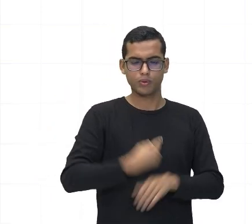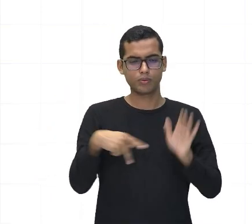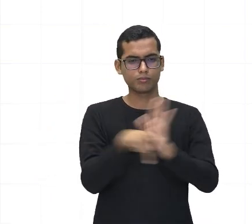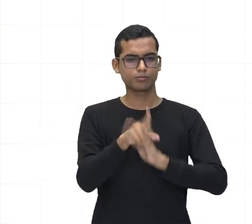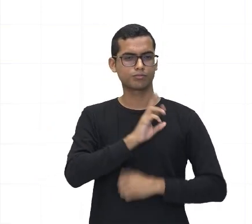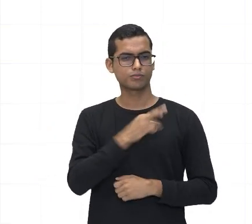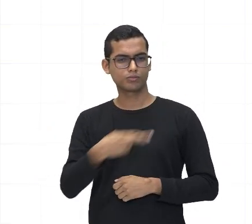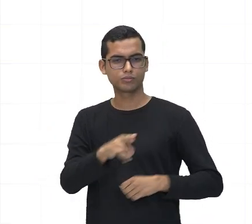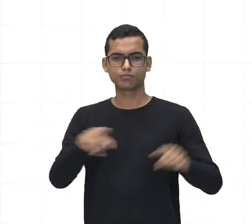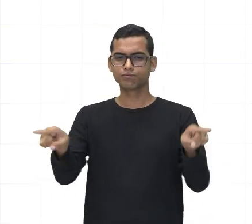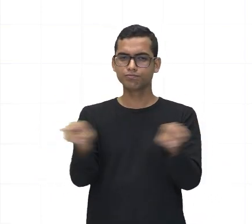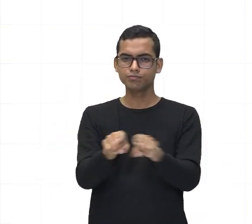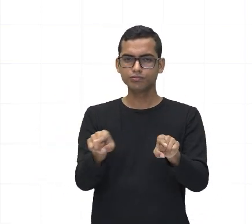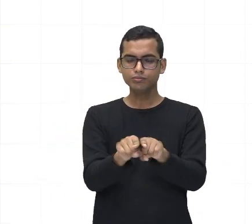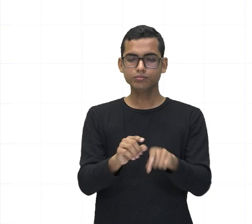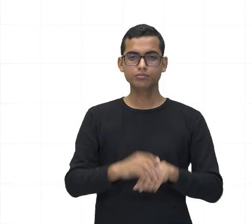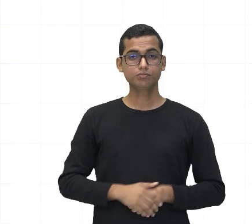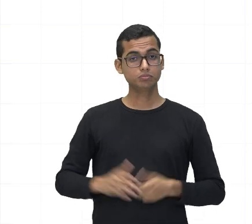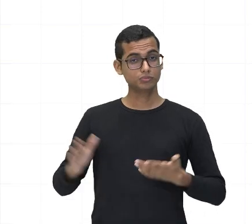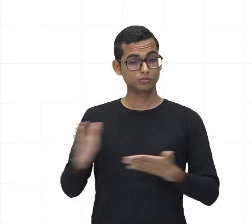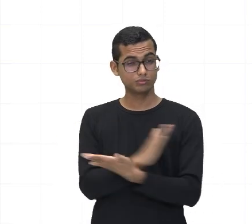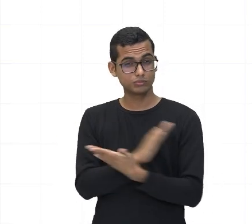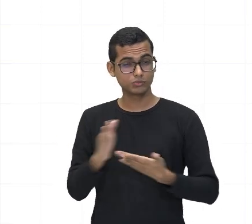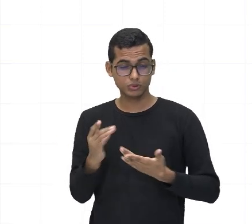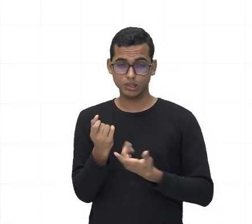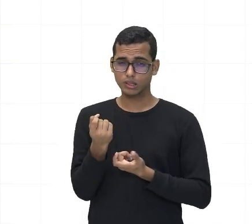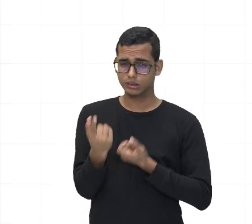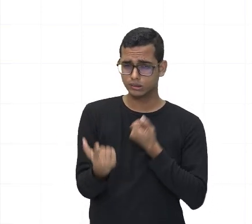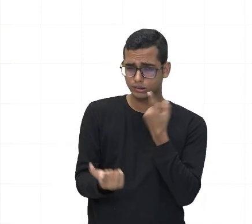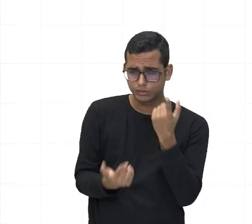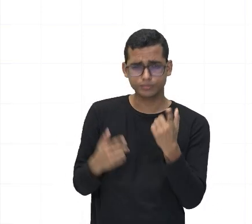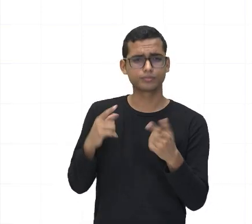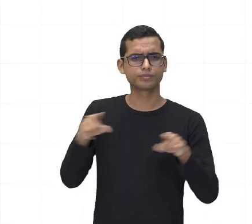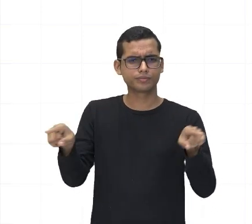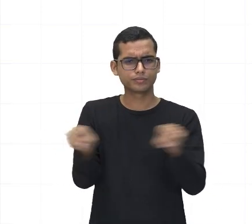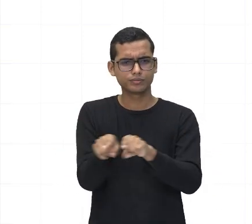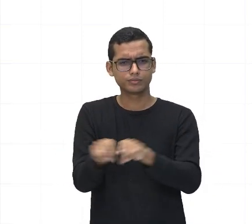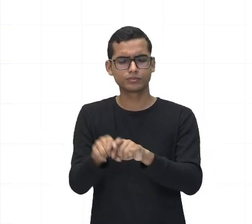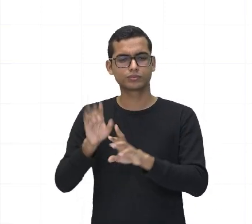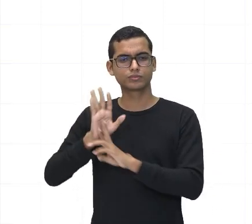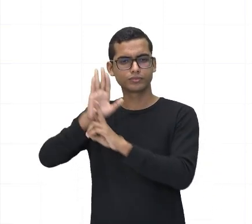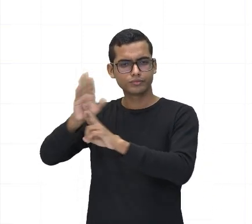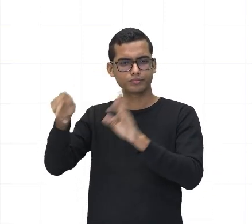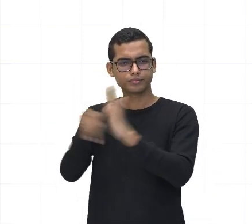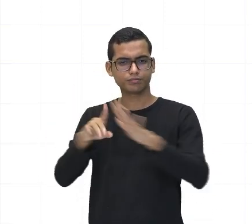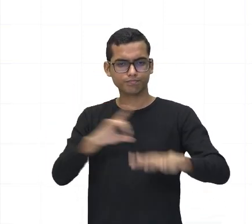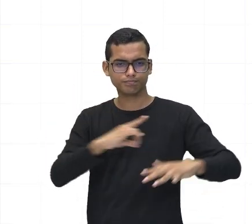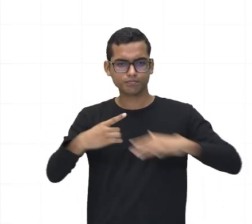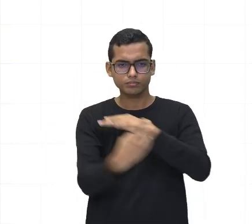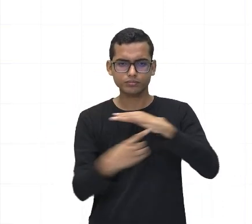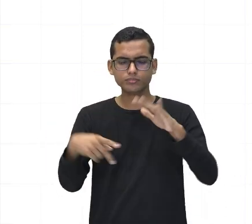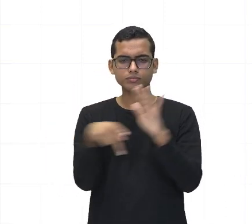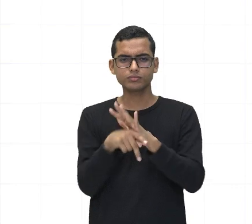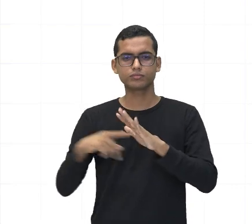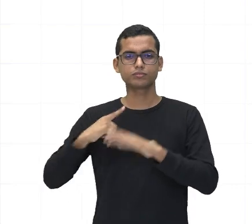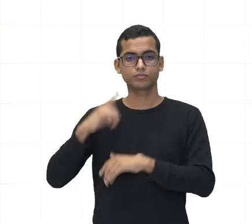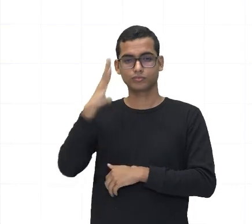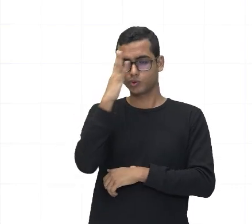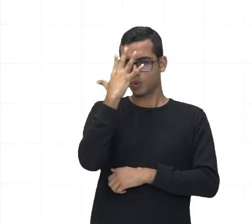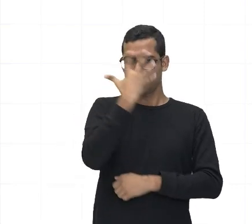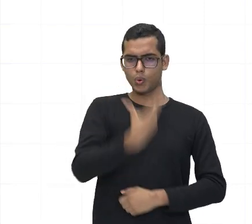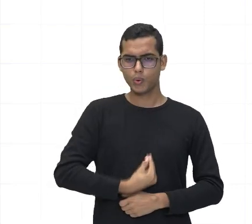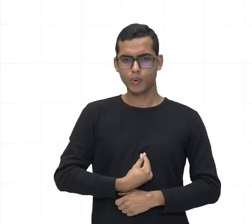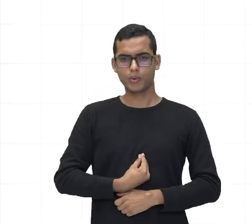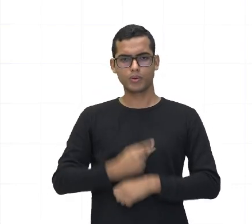religioso. Muitas vezes falando em nome dos deuses e dos espíritos guardiães. Olha